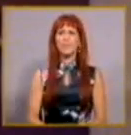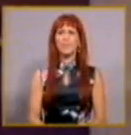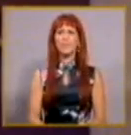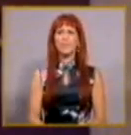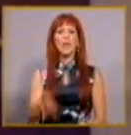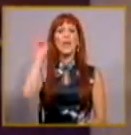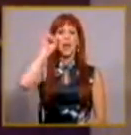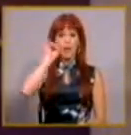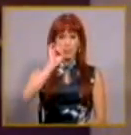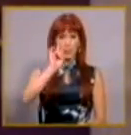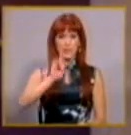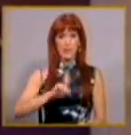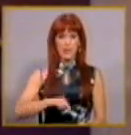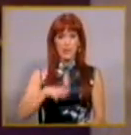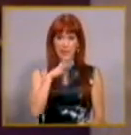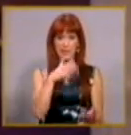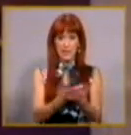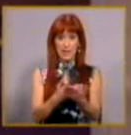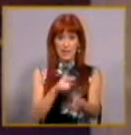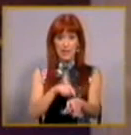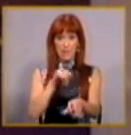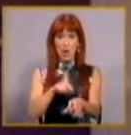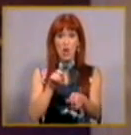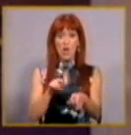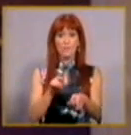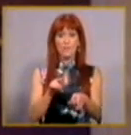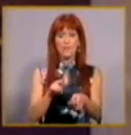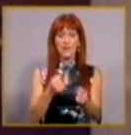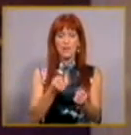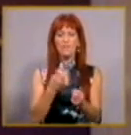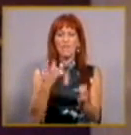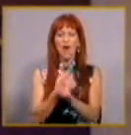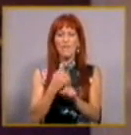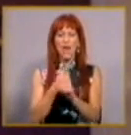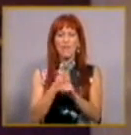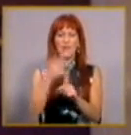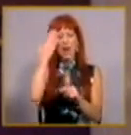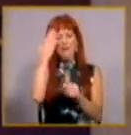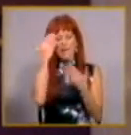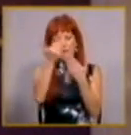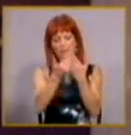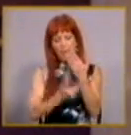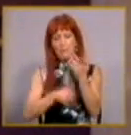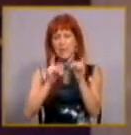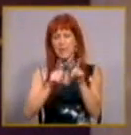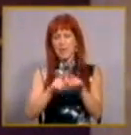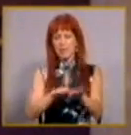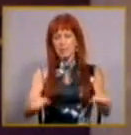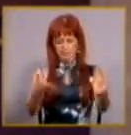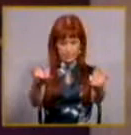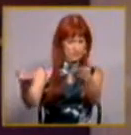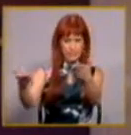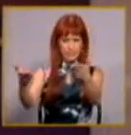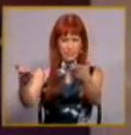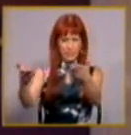importante, colocar neste momento é, de facto, há um conjunto de pressupostos que devem estar em cima da mesa. E